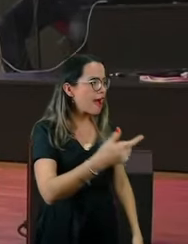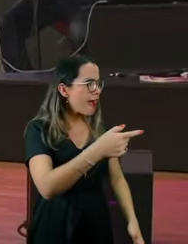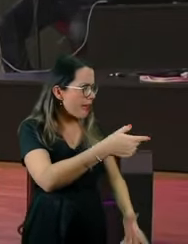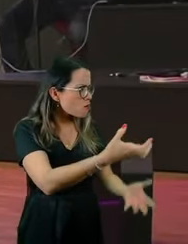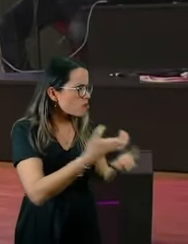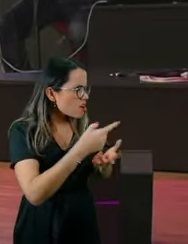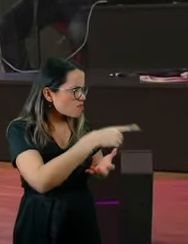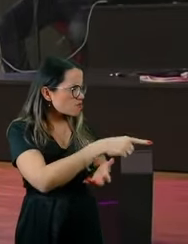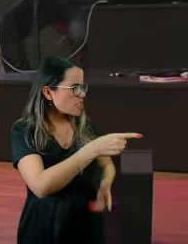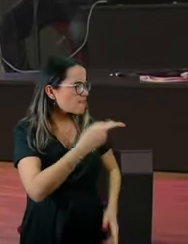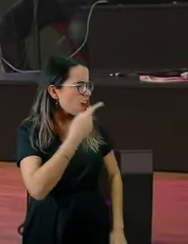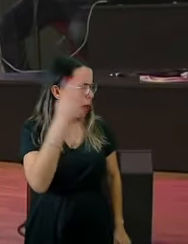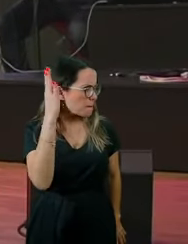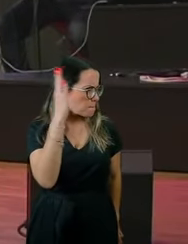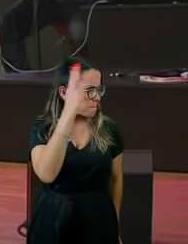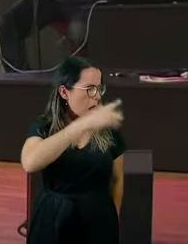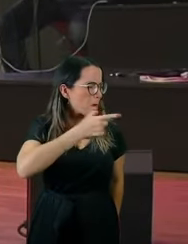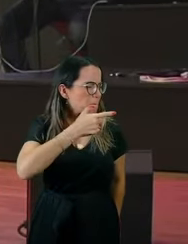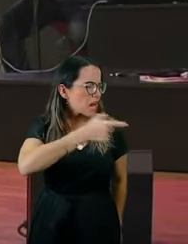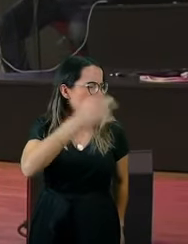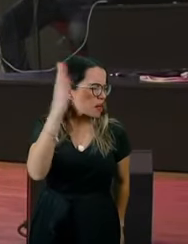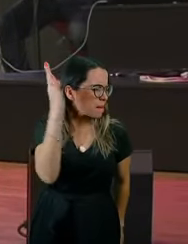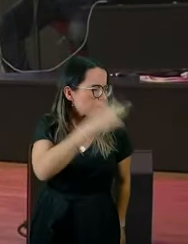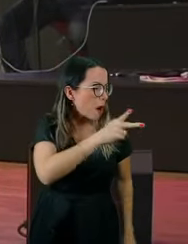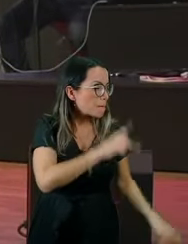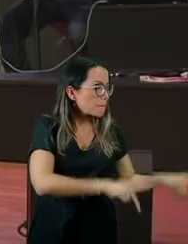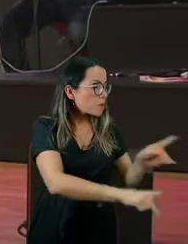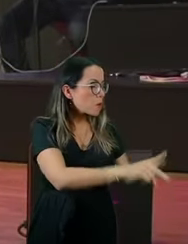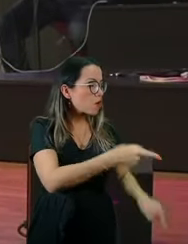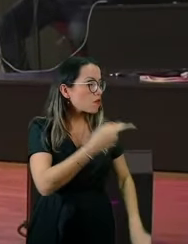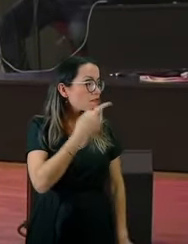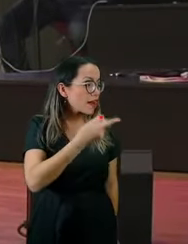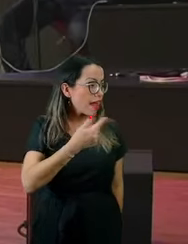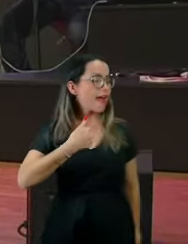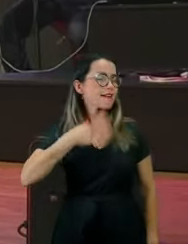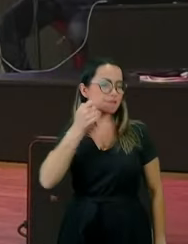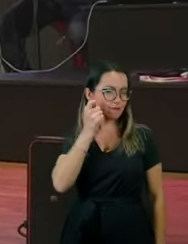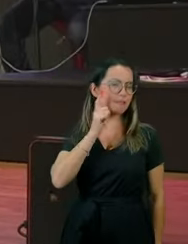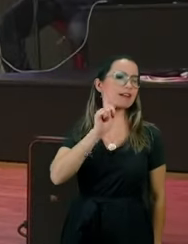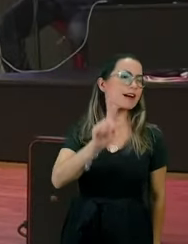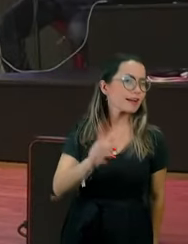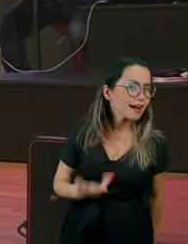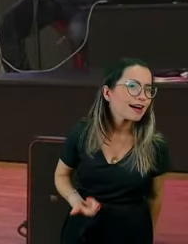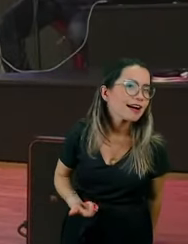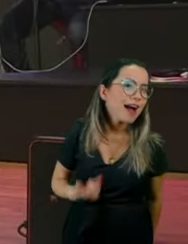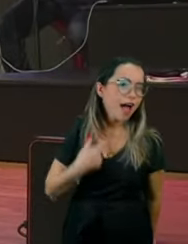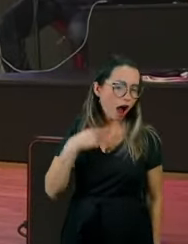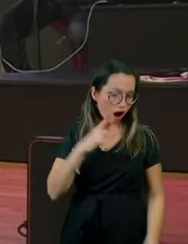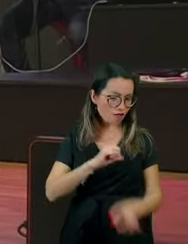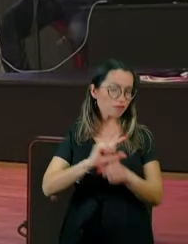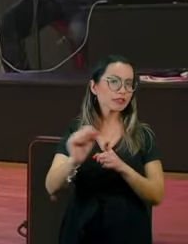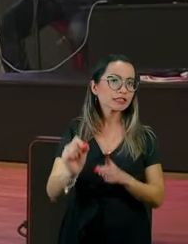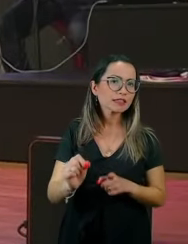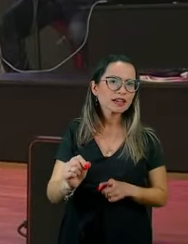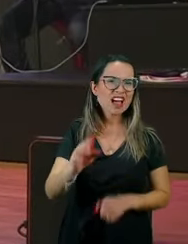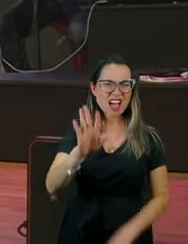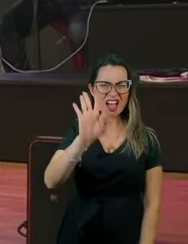Amaldiçoe esse povo. E diz que eu vou ganhar. Já viu aquelas pessoas que procuram um profeta assim, igual macumbeiro?